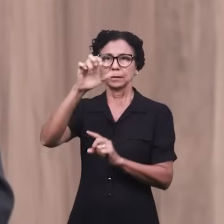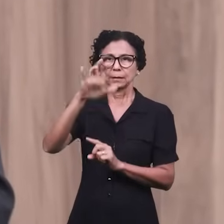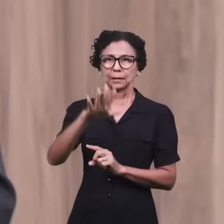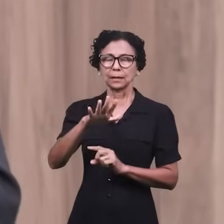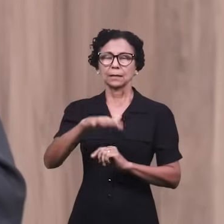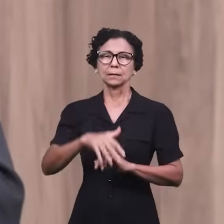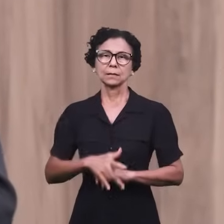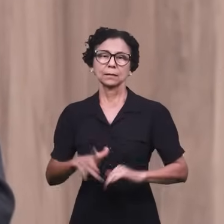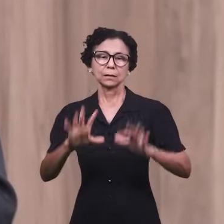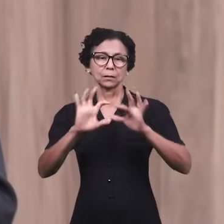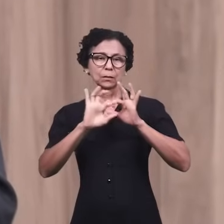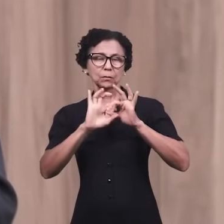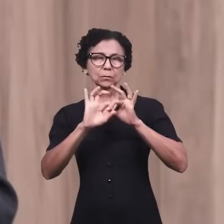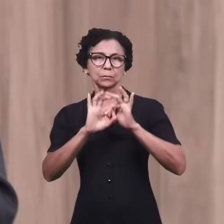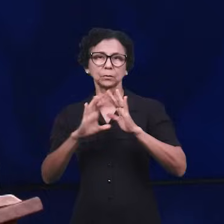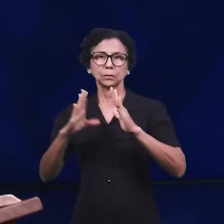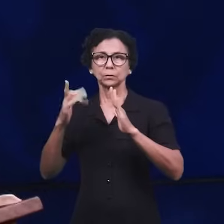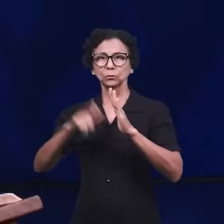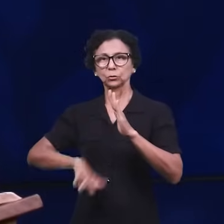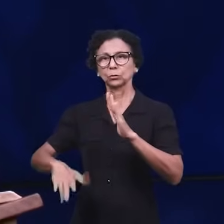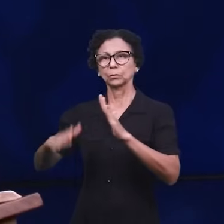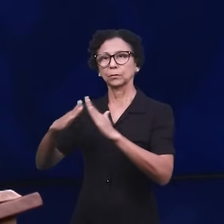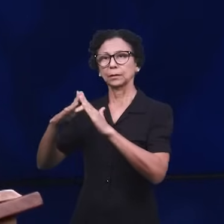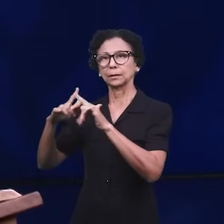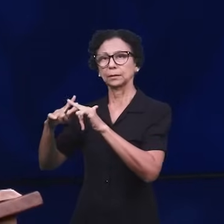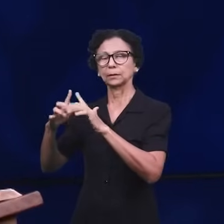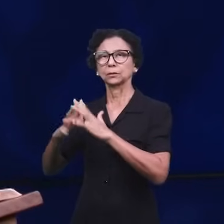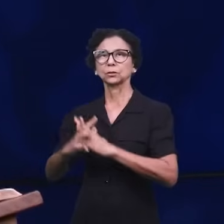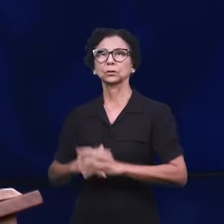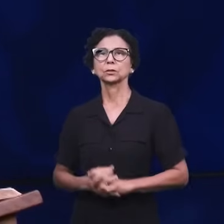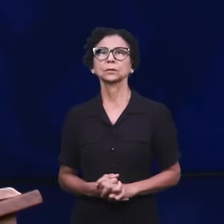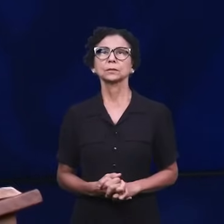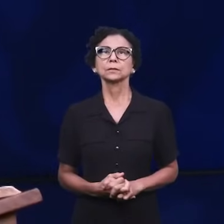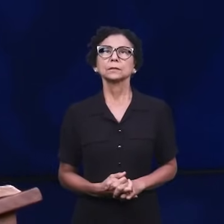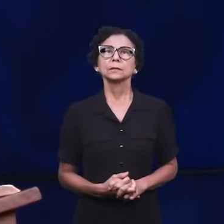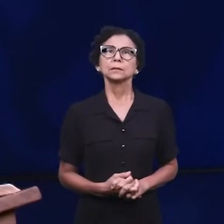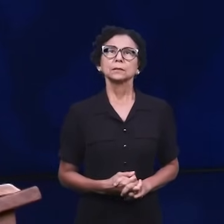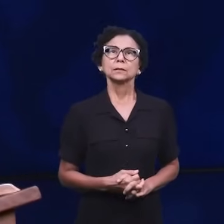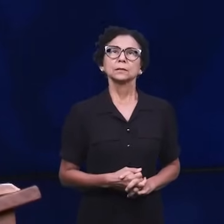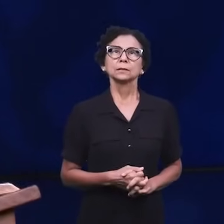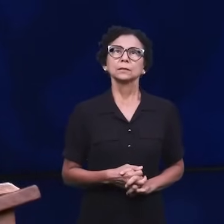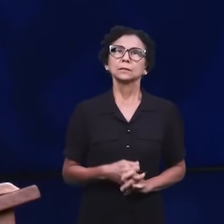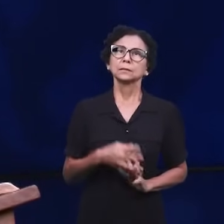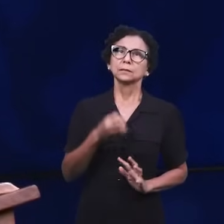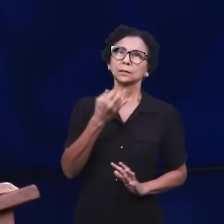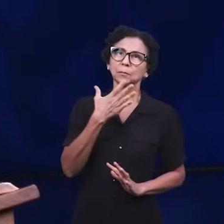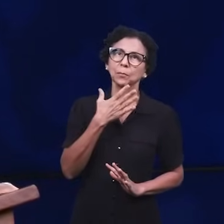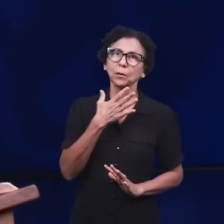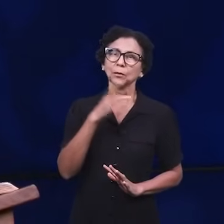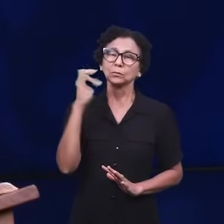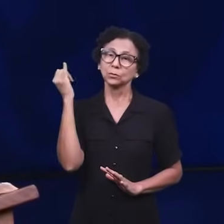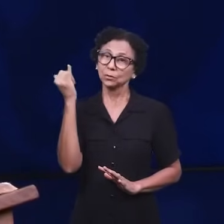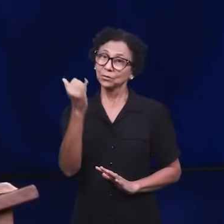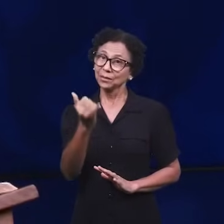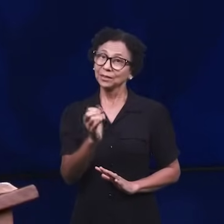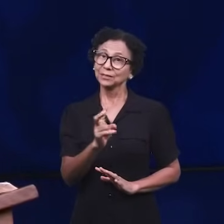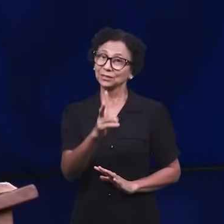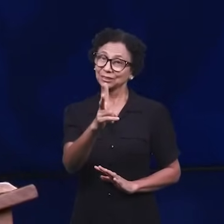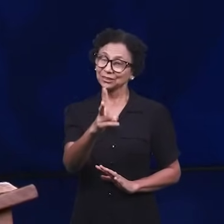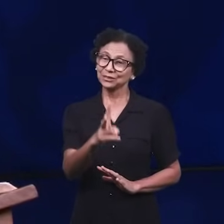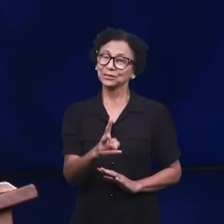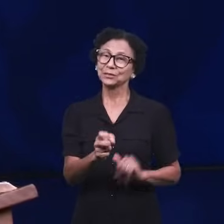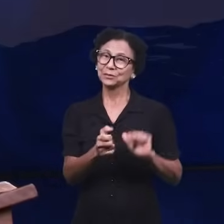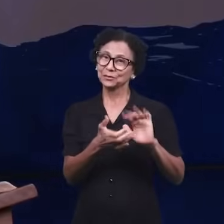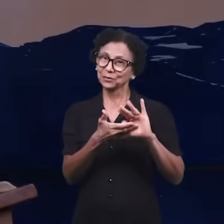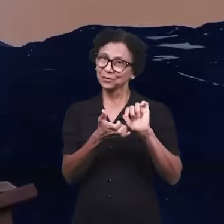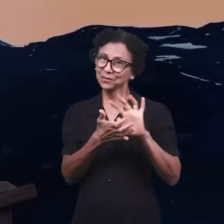comunhão com a igreja. Glória a Jesus. Que bom o Senhor continua falando conosco. Vamos louvar, vamos entoar um louvor ao